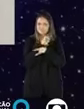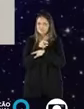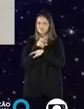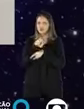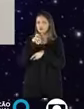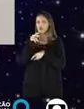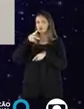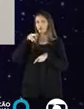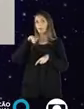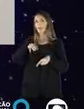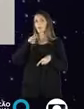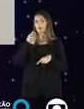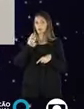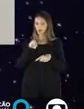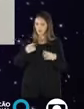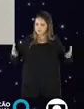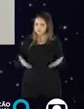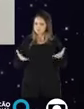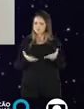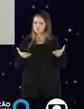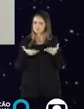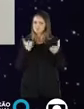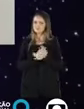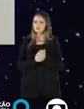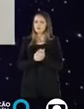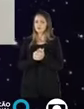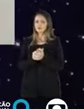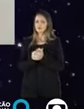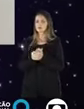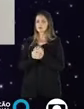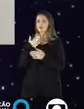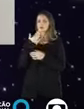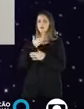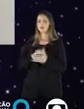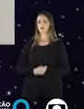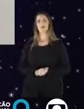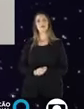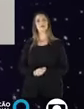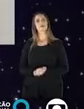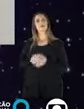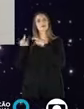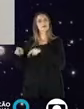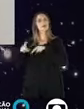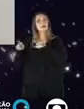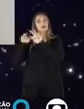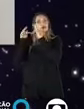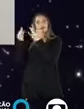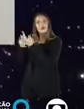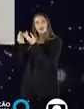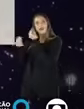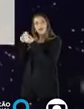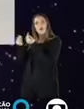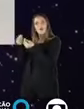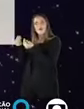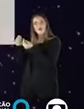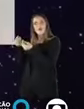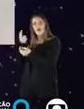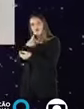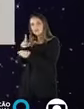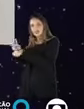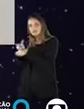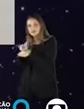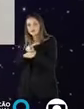gente tem aí um crescimento do engajamento das multinacionais de alimentos e bebidas com a agricultura familiar. E aí, como é que elas conseguem gerenciar todos